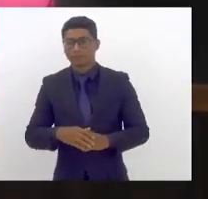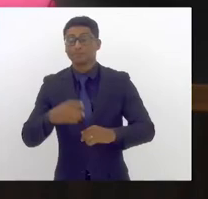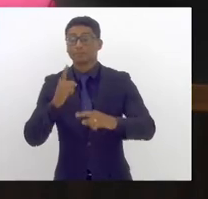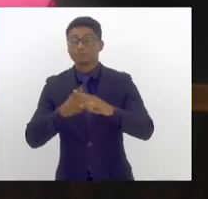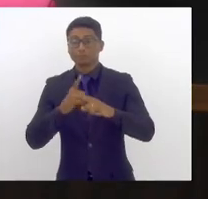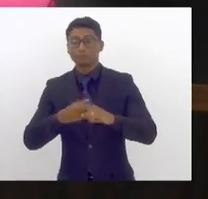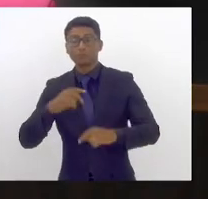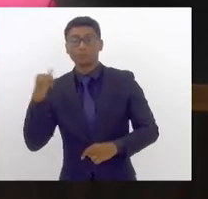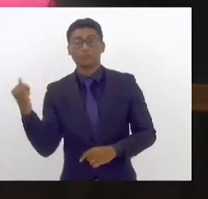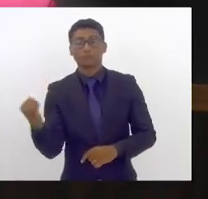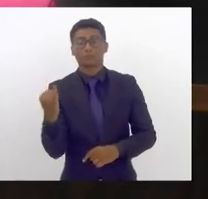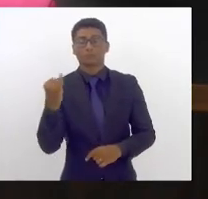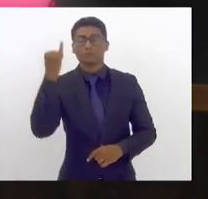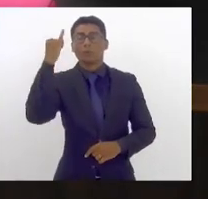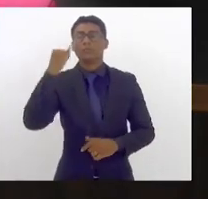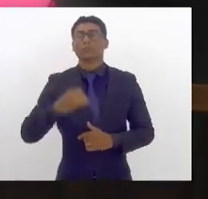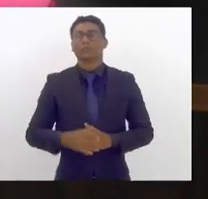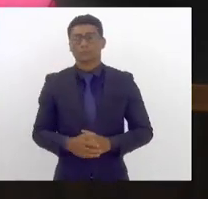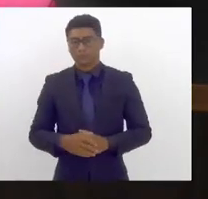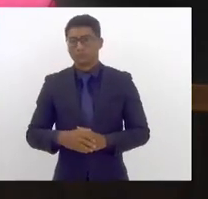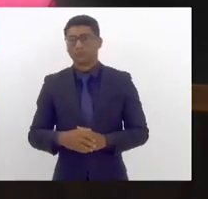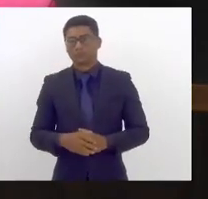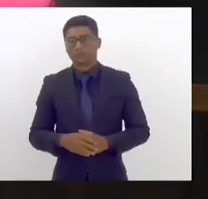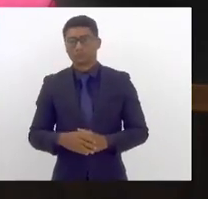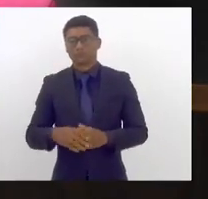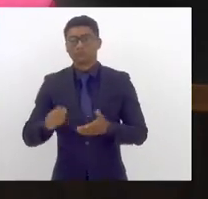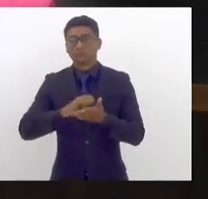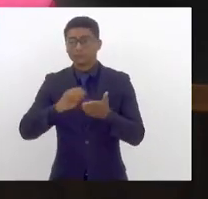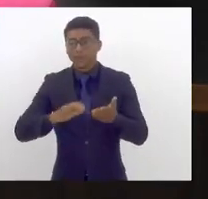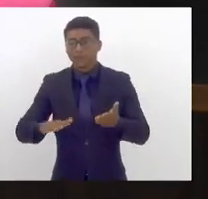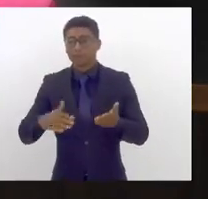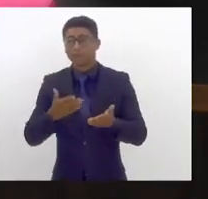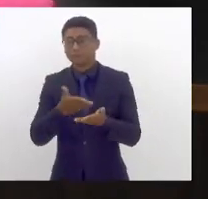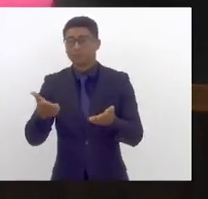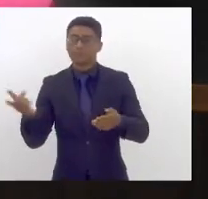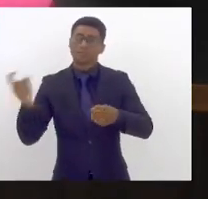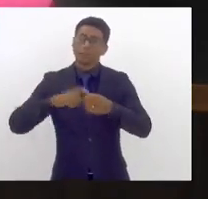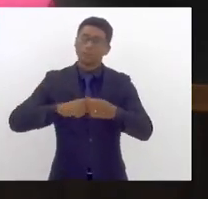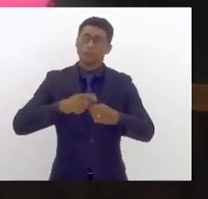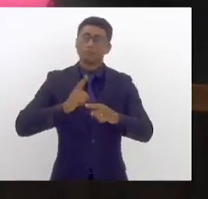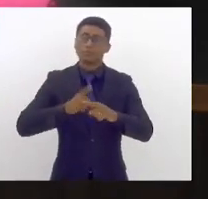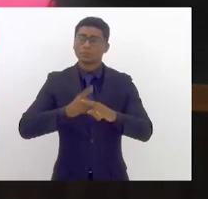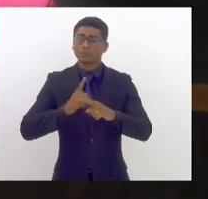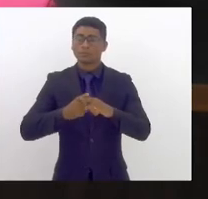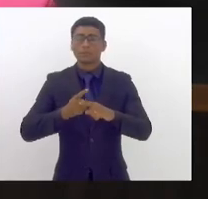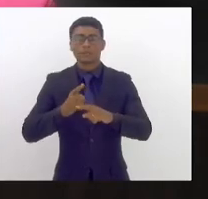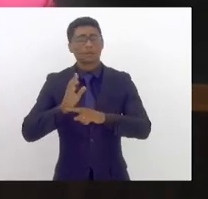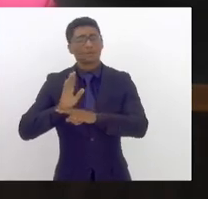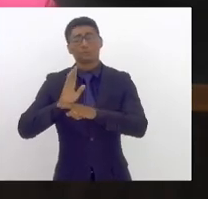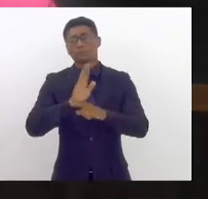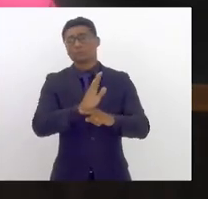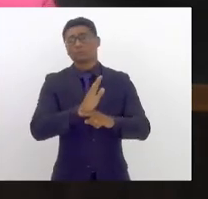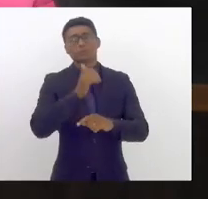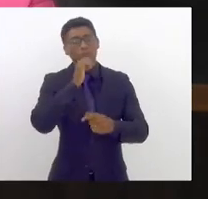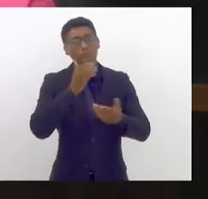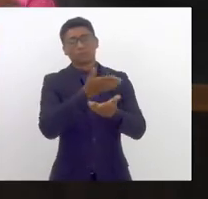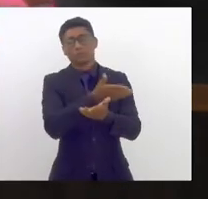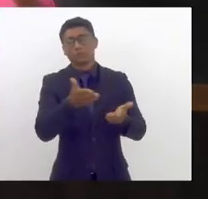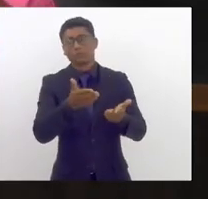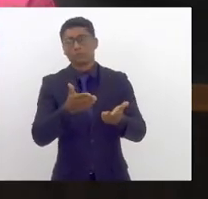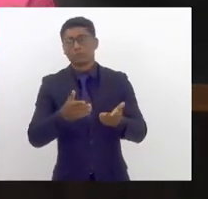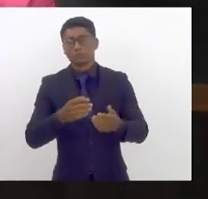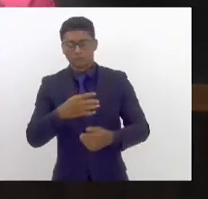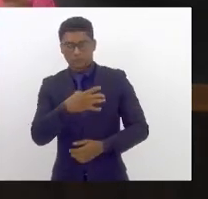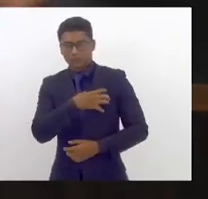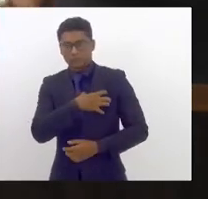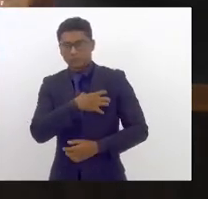importante voltar esse tipo de atividade porque para as mulheres a prevenção é mamografia